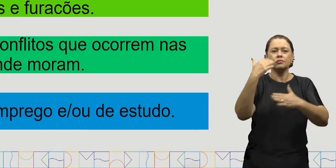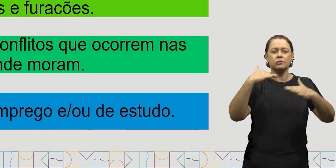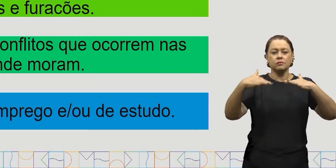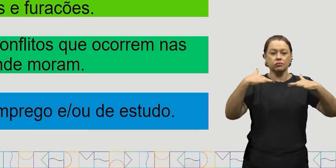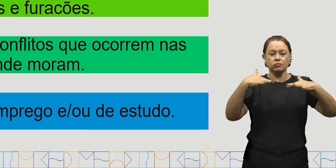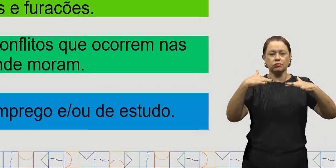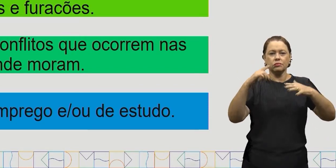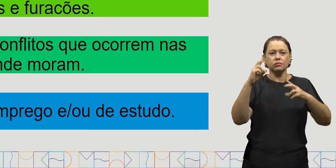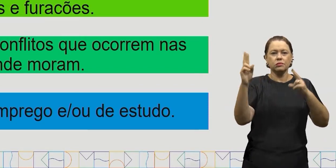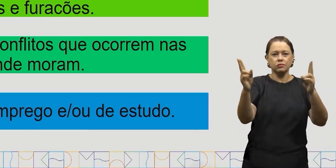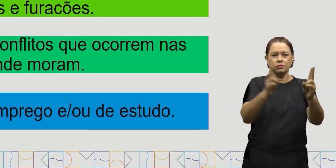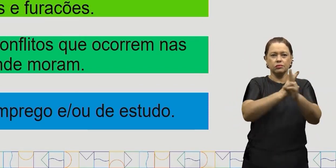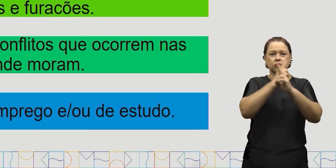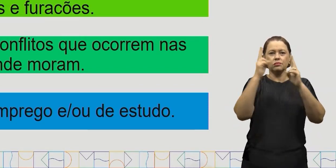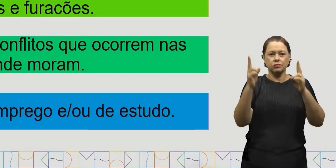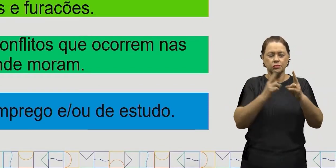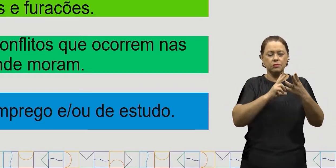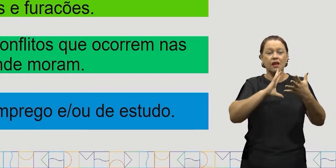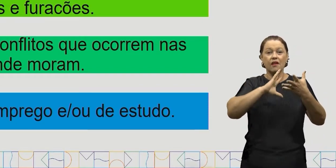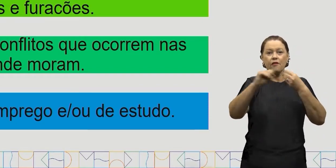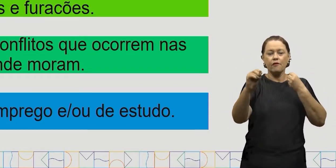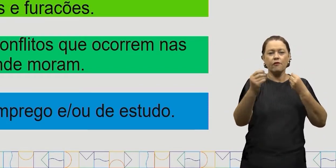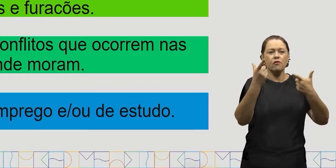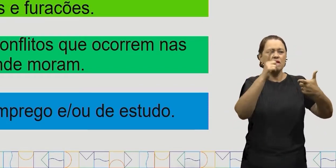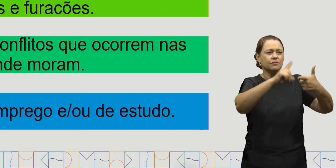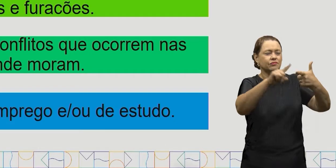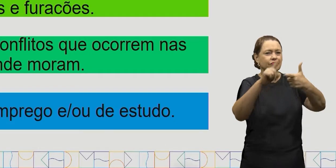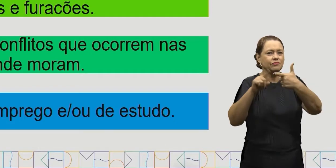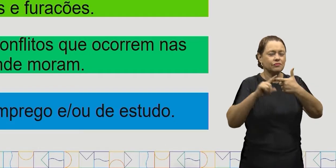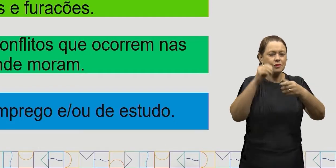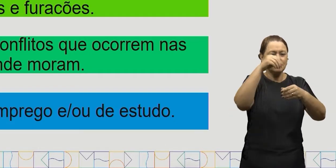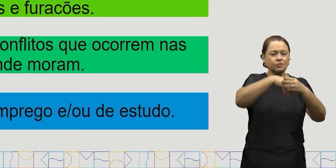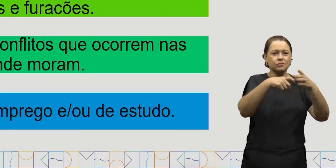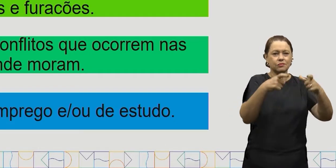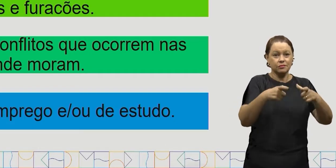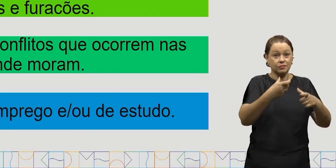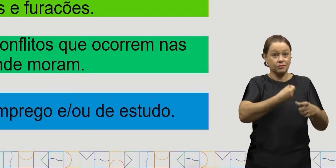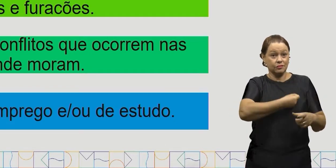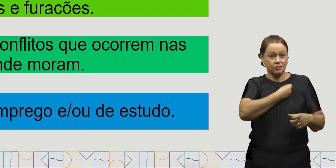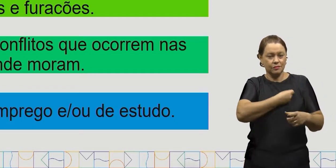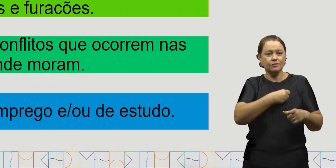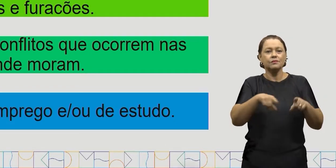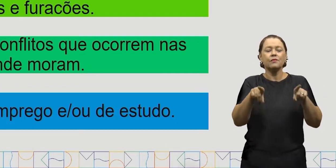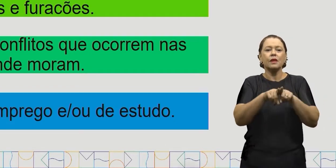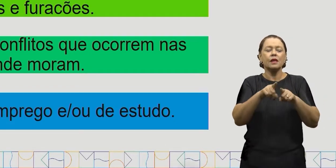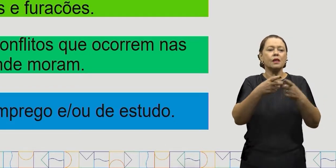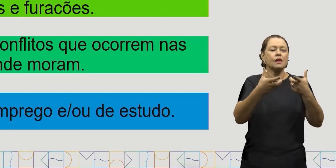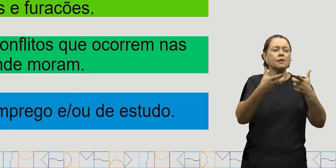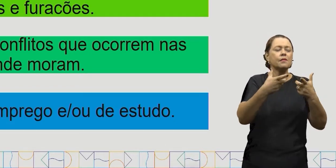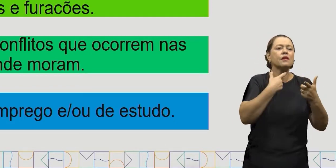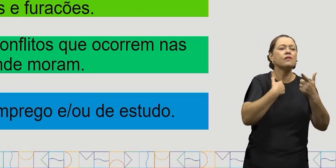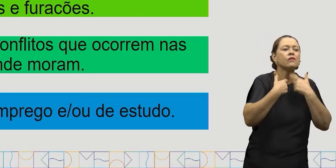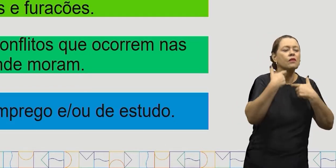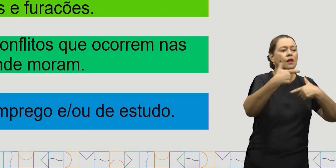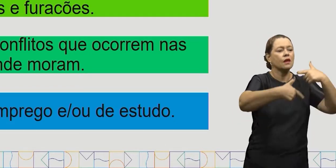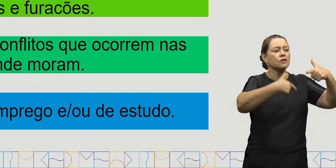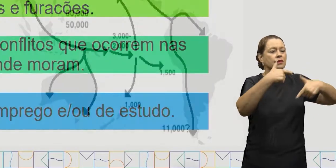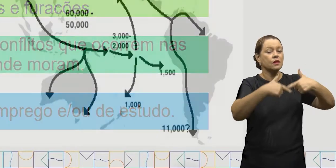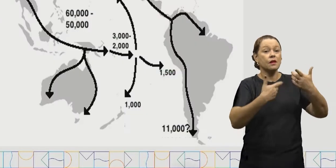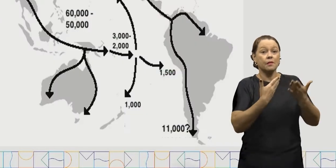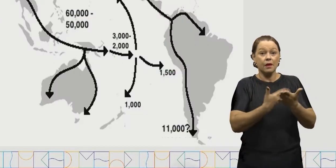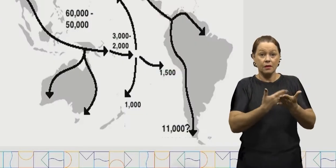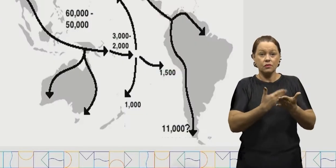e furacões, a fuga de conflitos que ocorrem nas regiões onde moram e a busca por emprego ou